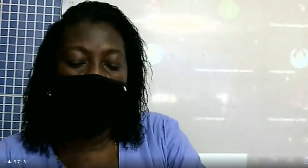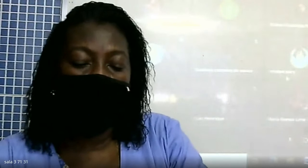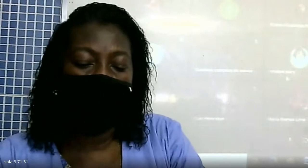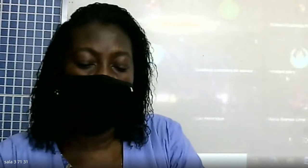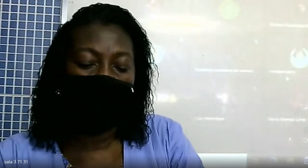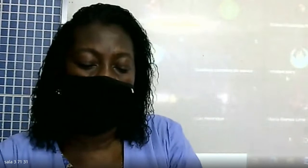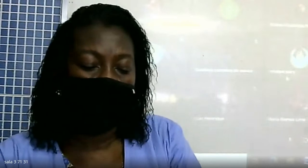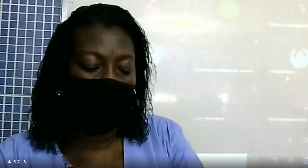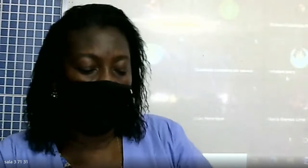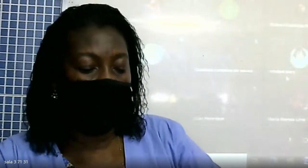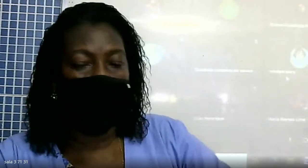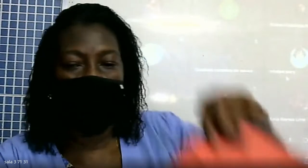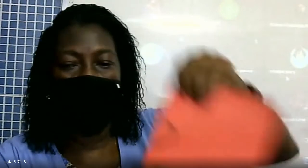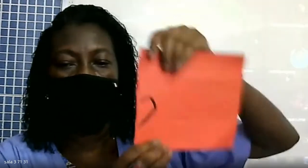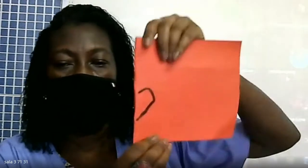Aí,